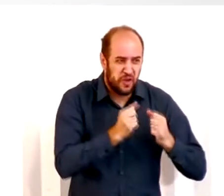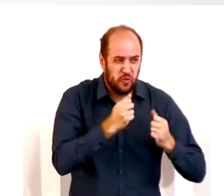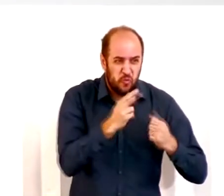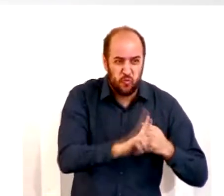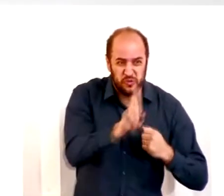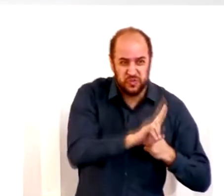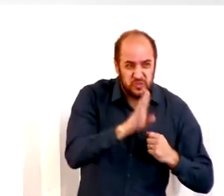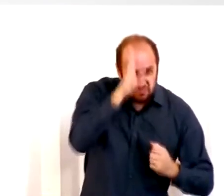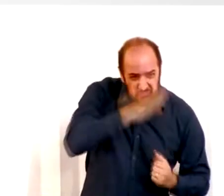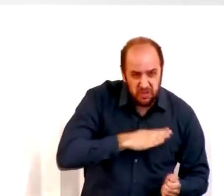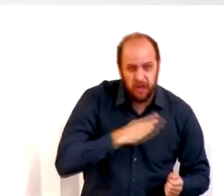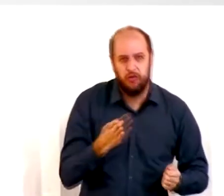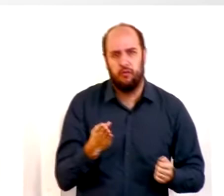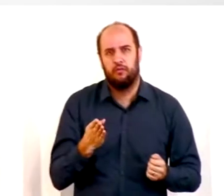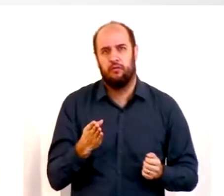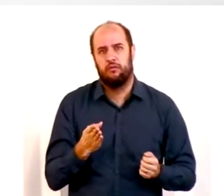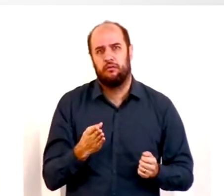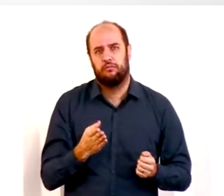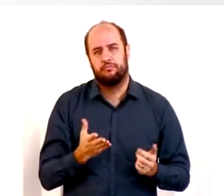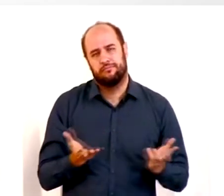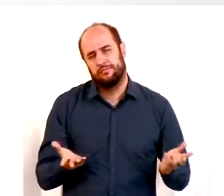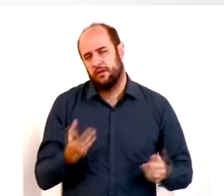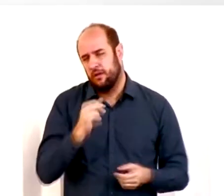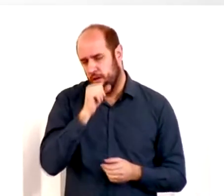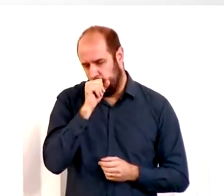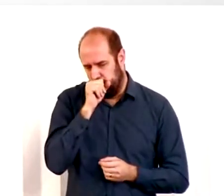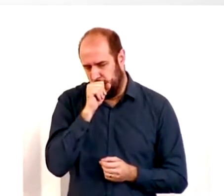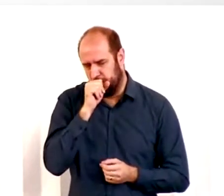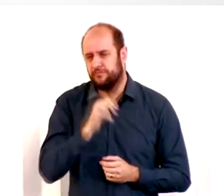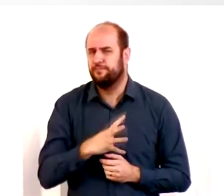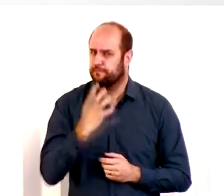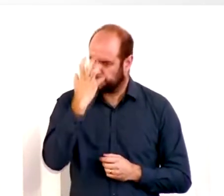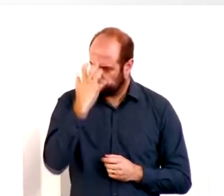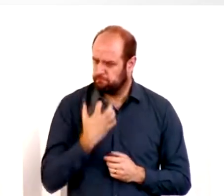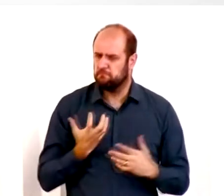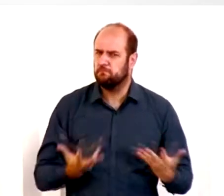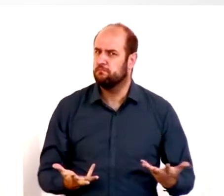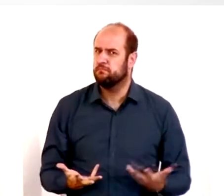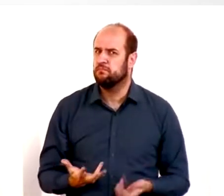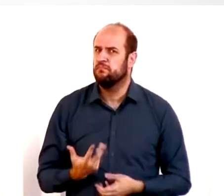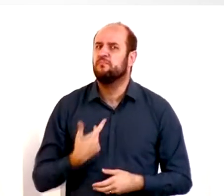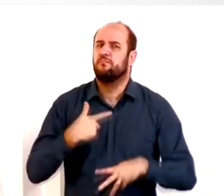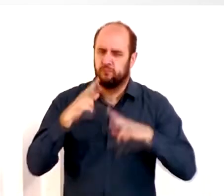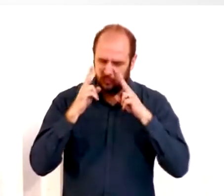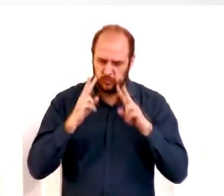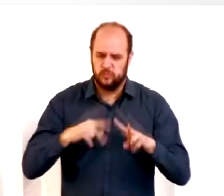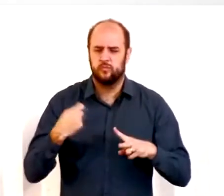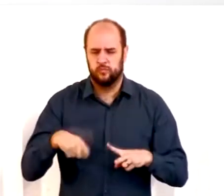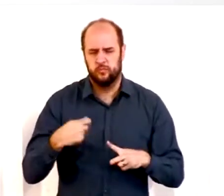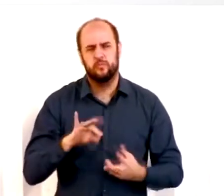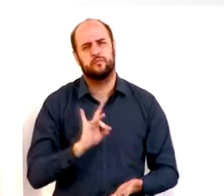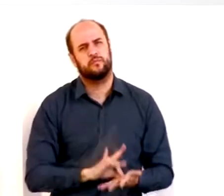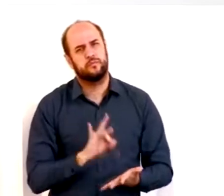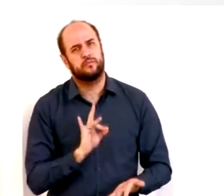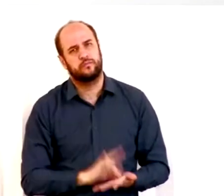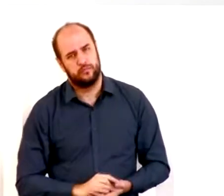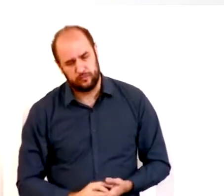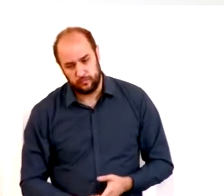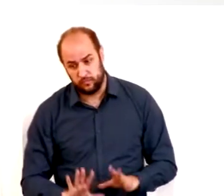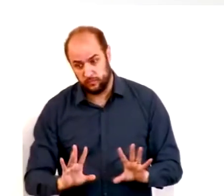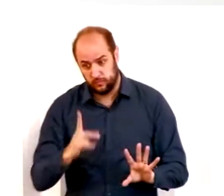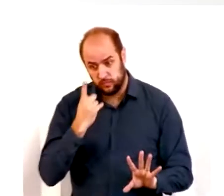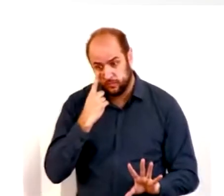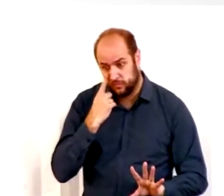uso dos recursos dos fiéis? Então é muito sério, ele tem que ter um testemunho mesmo, um testemunho pessoal. Agora veja